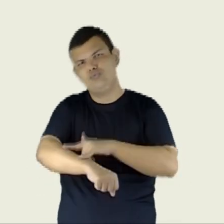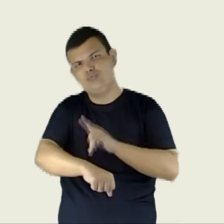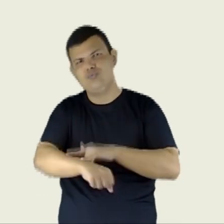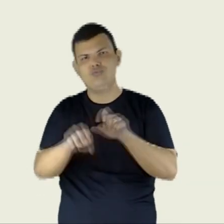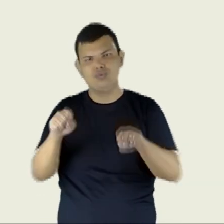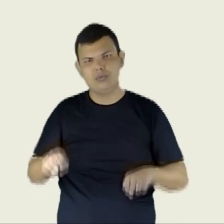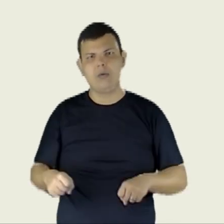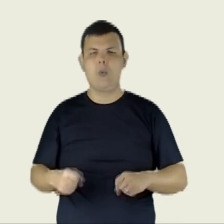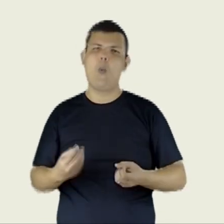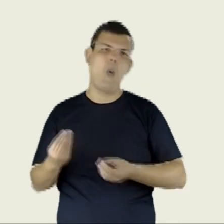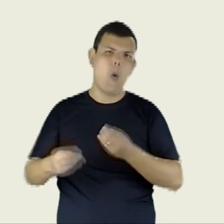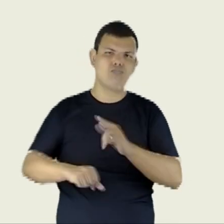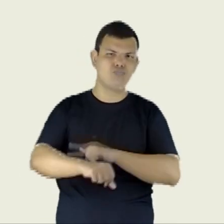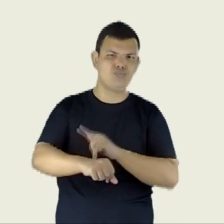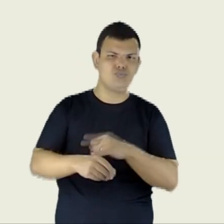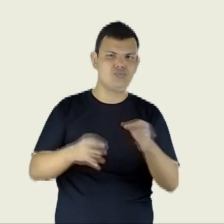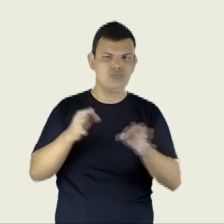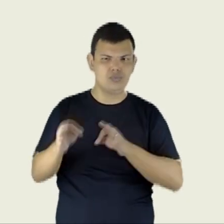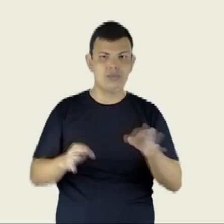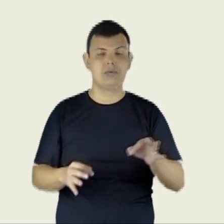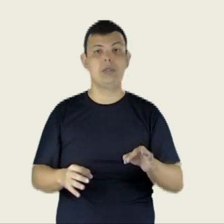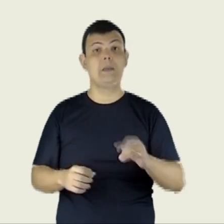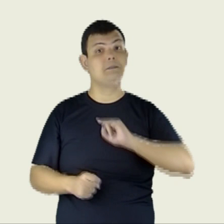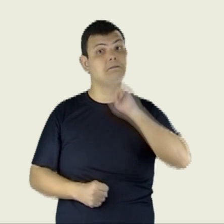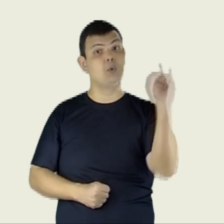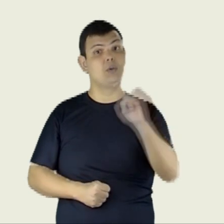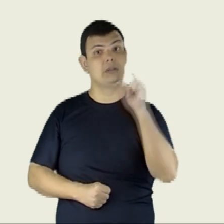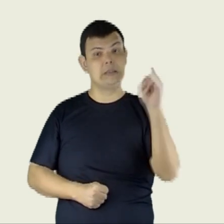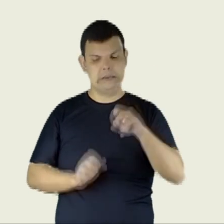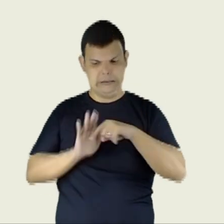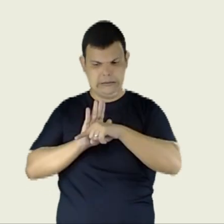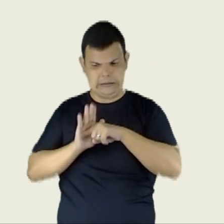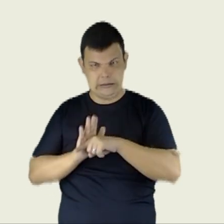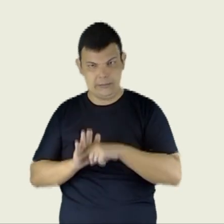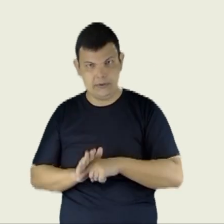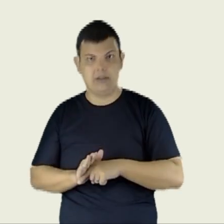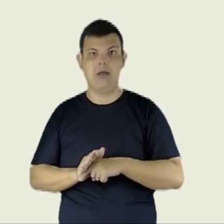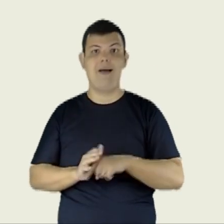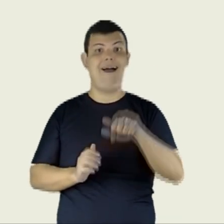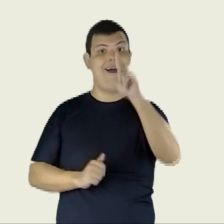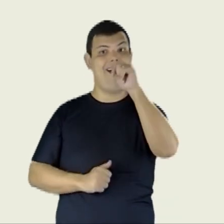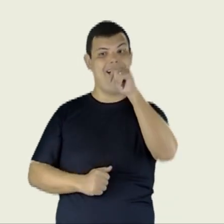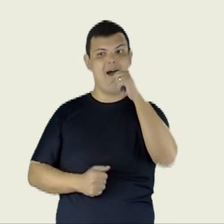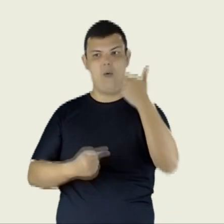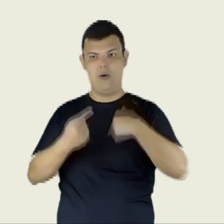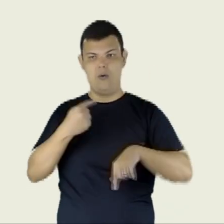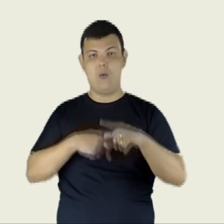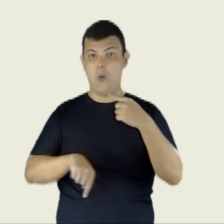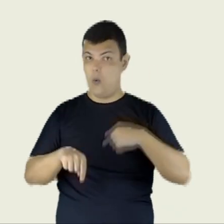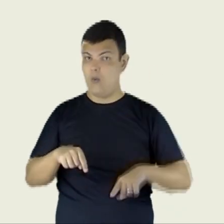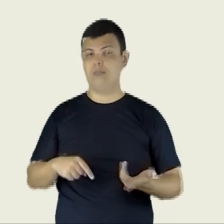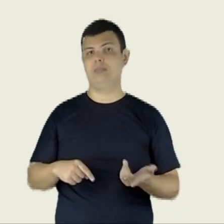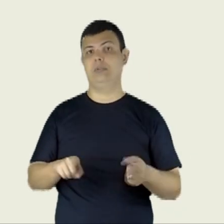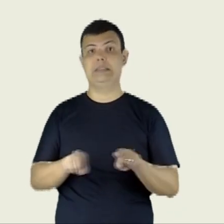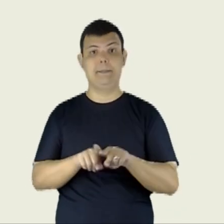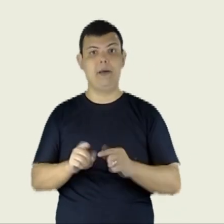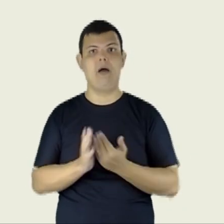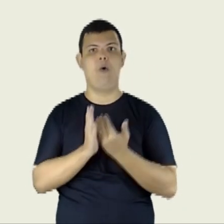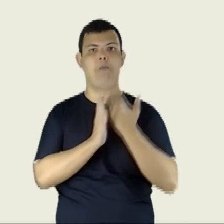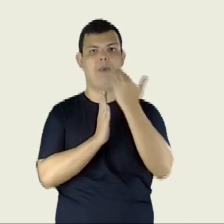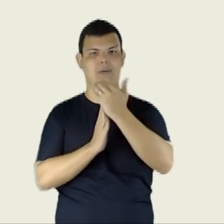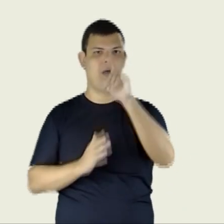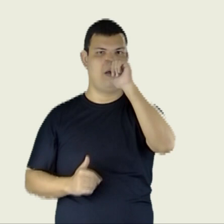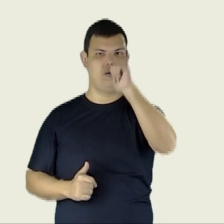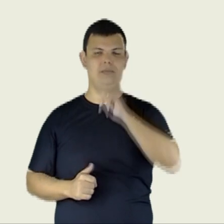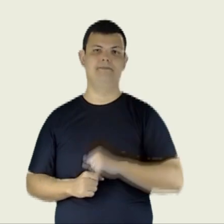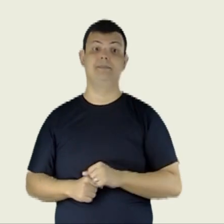formação da urina, sobre a importância desse exame, da água no corpo humano, o aumento do consumo de líquidos e